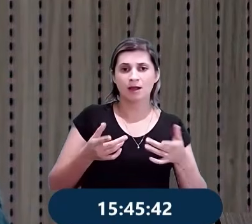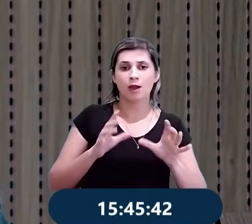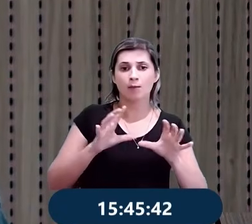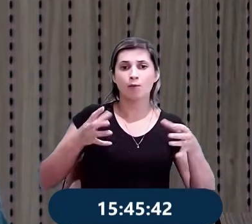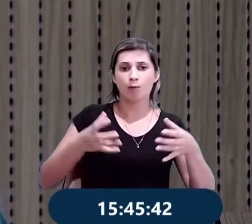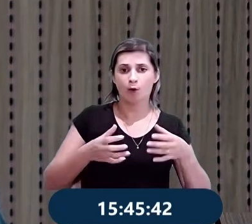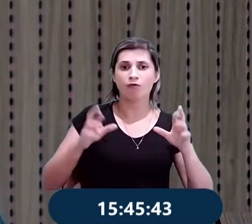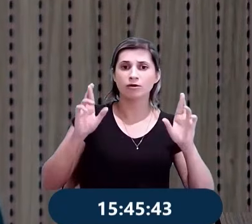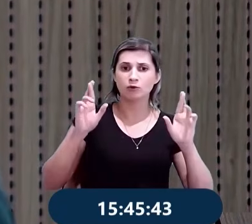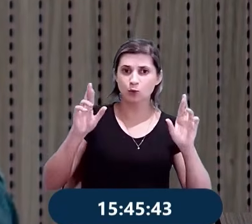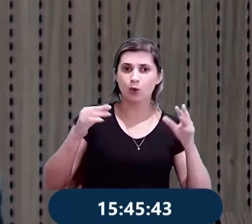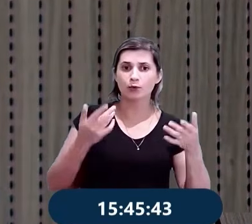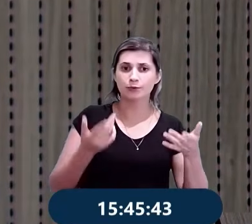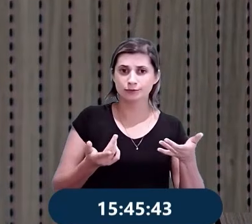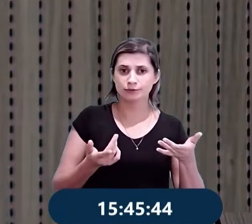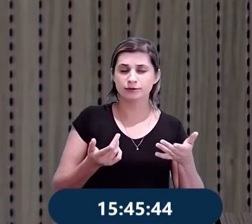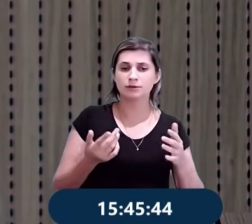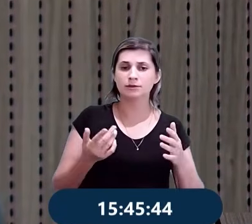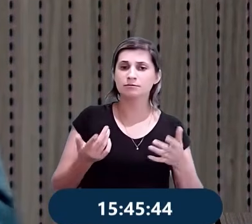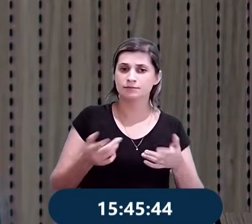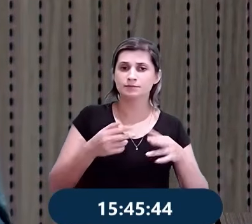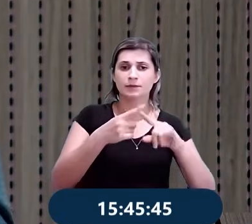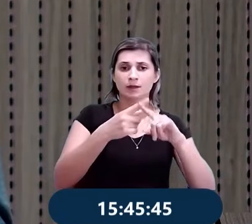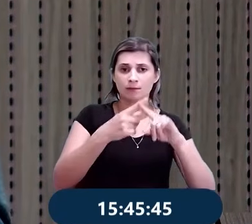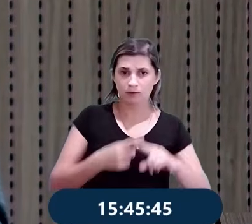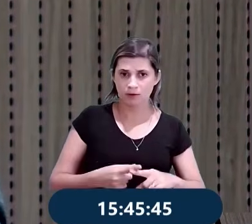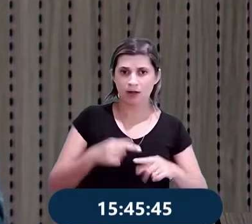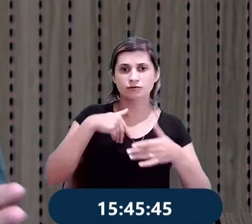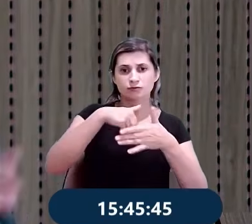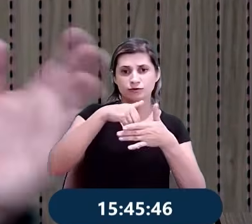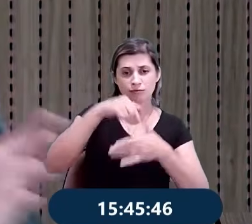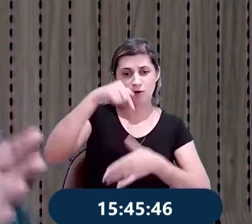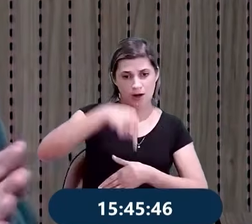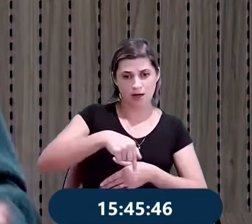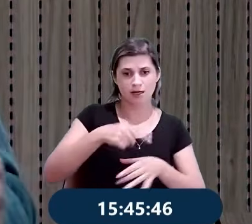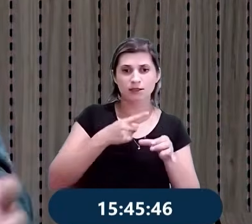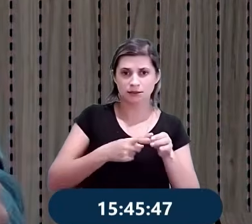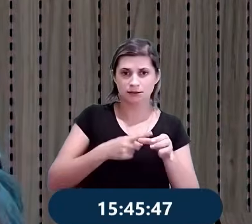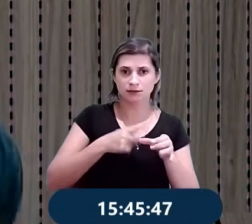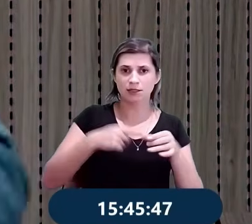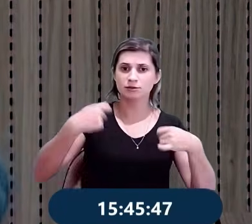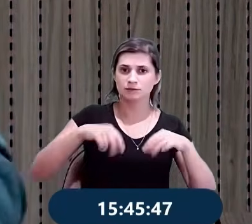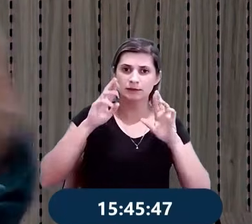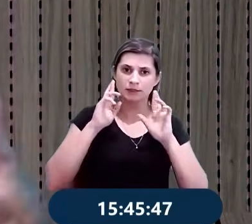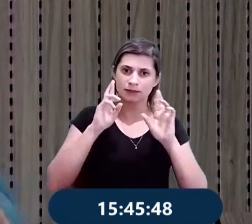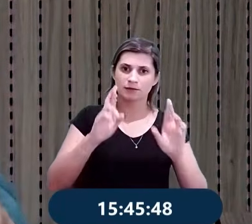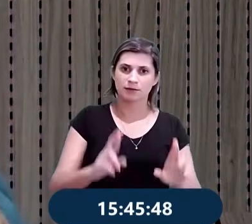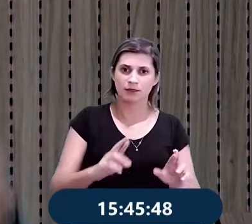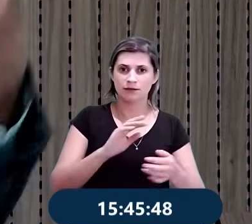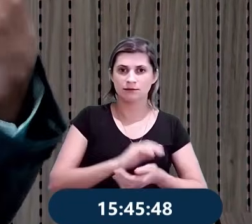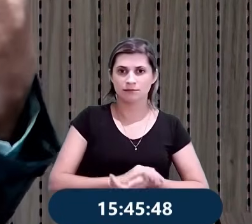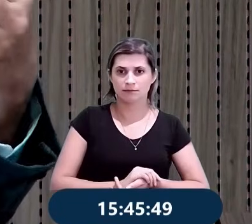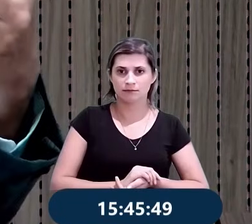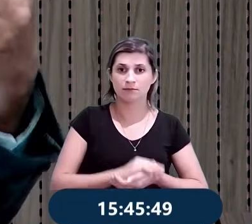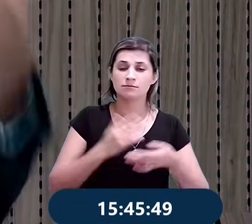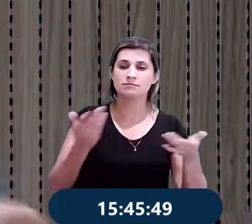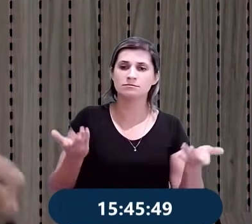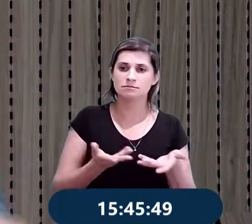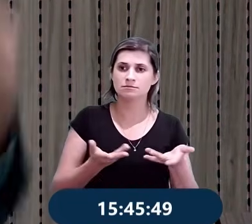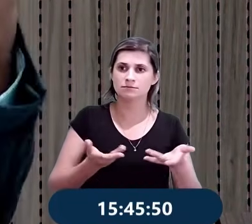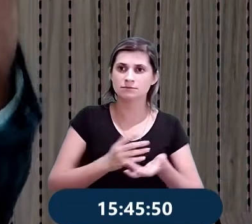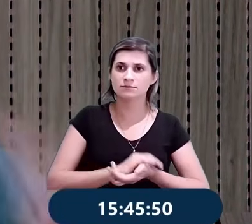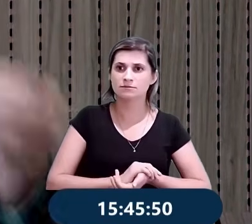respeitado. É respeitado. Agora, espera aí, eu estou falando com propriedade.